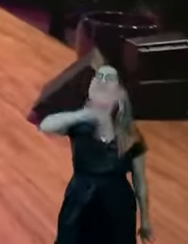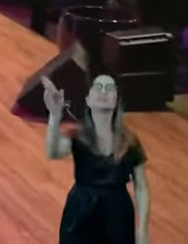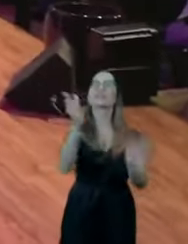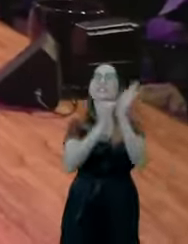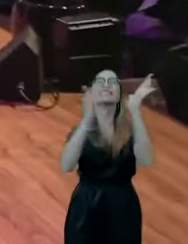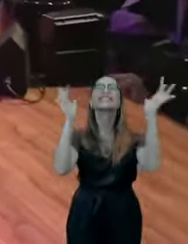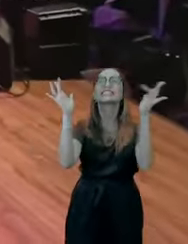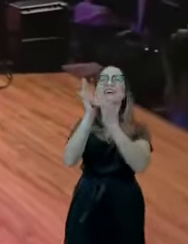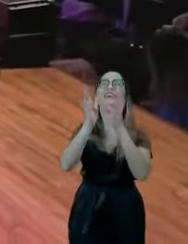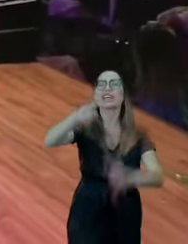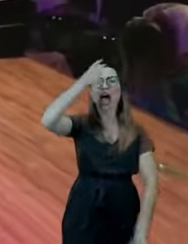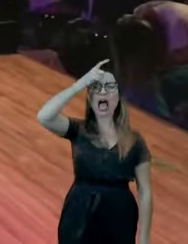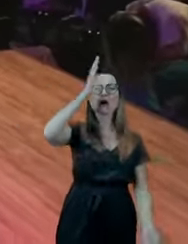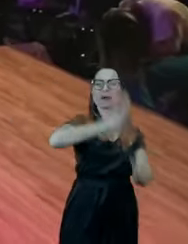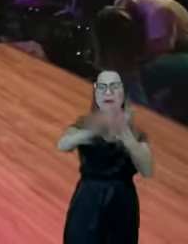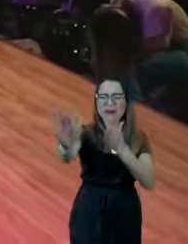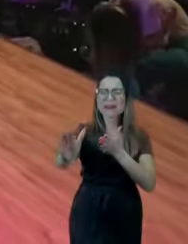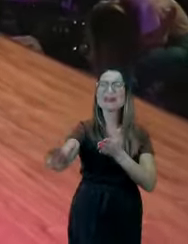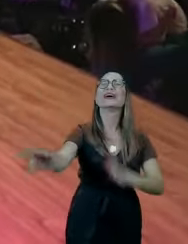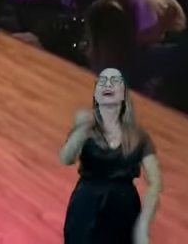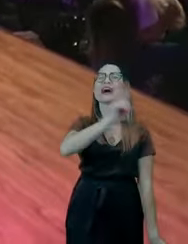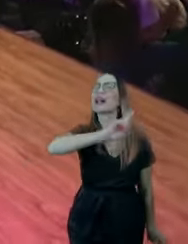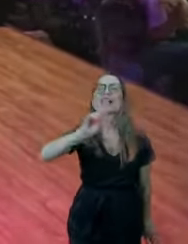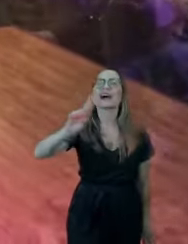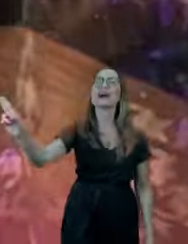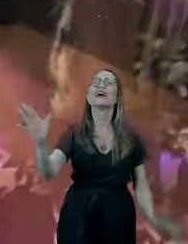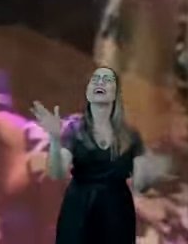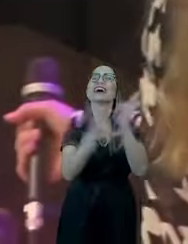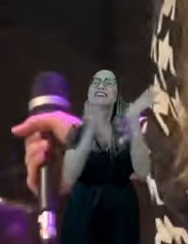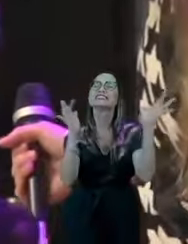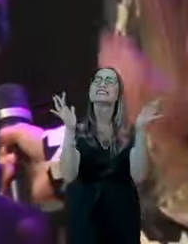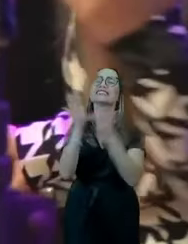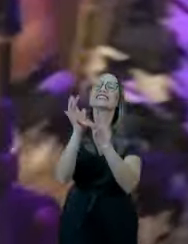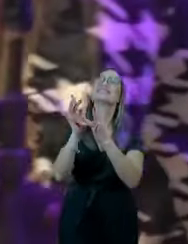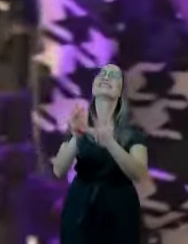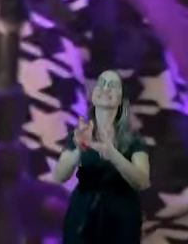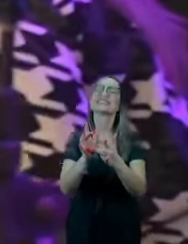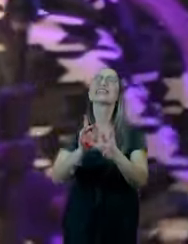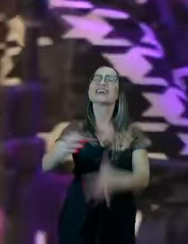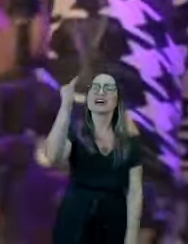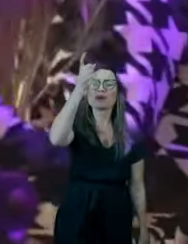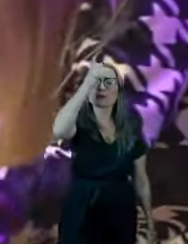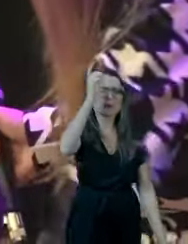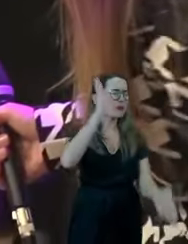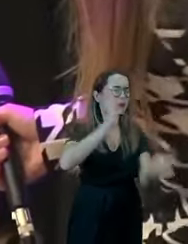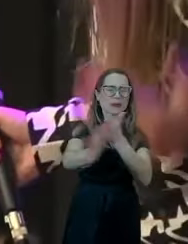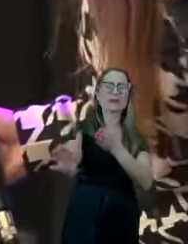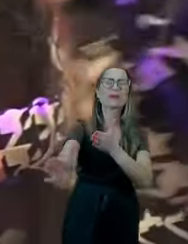saem retirada. Ao nome de Jesus, demônios são retirados.